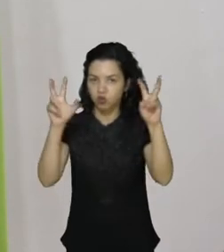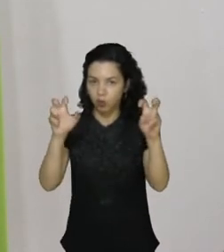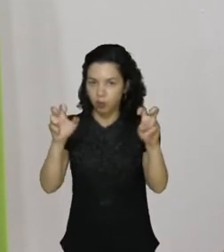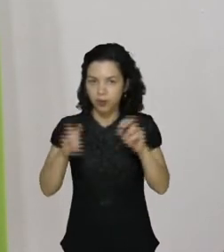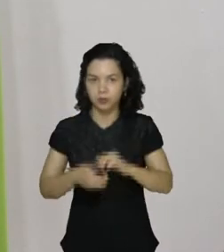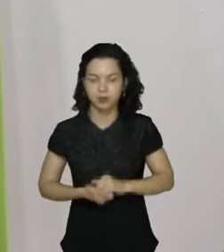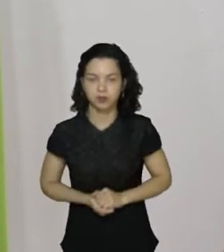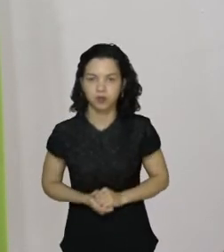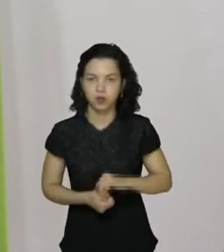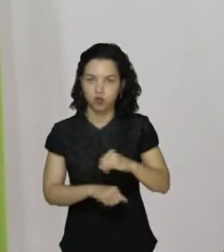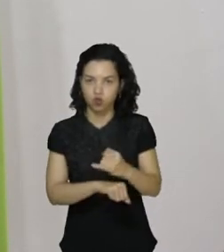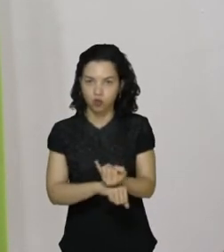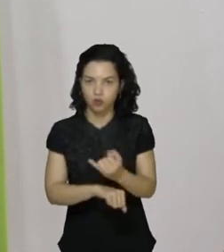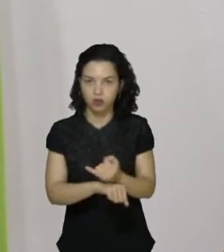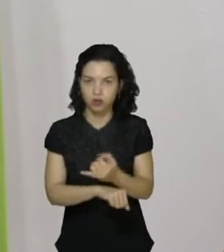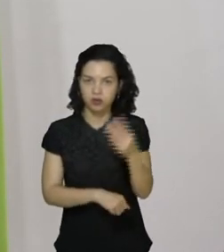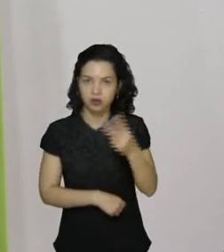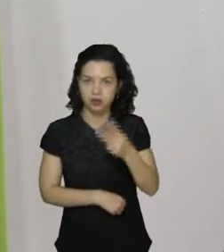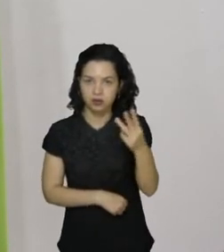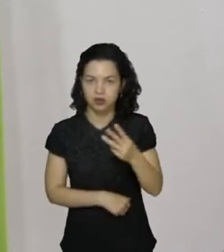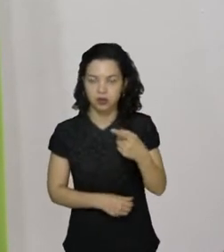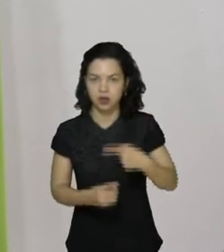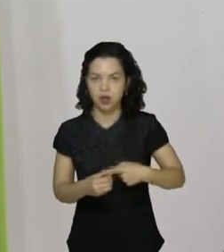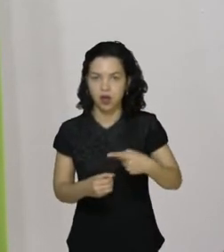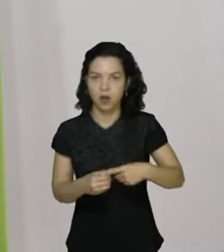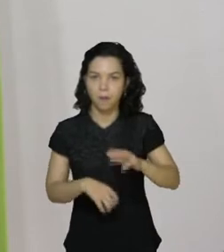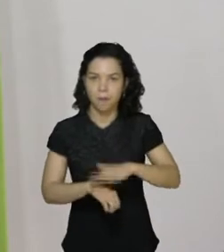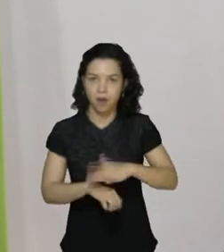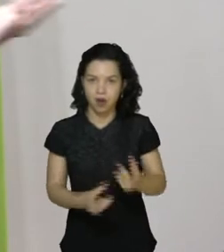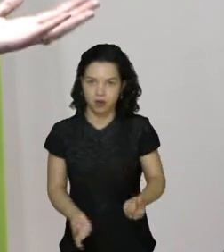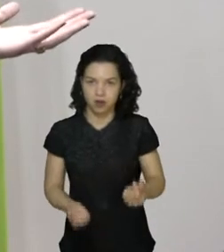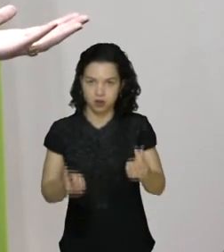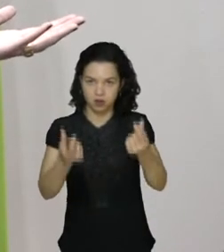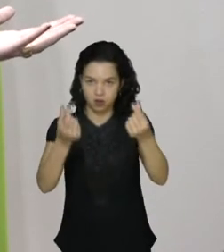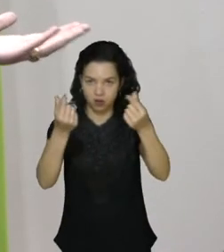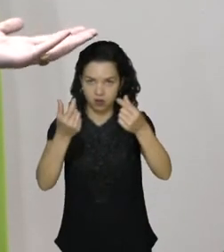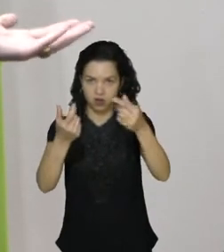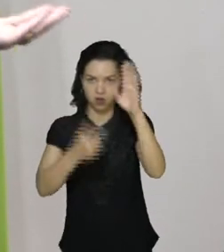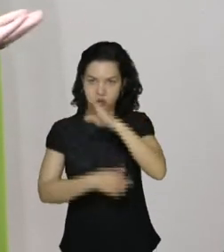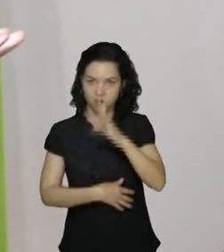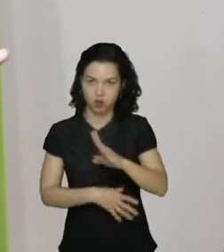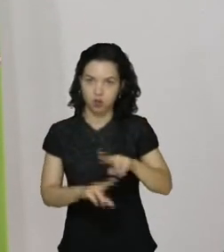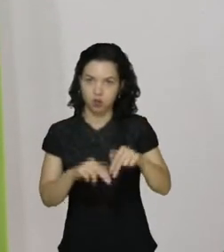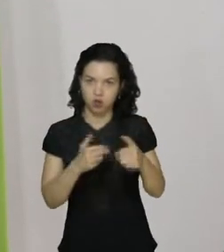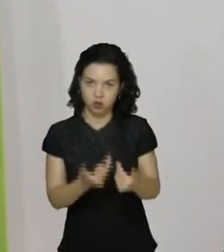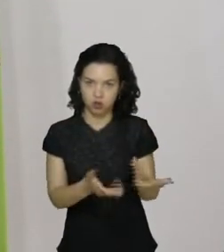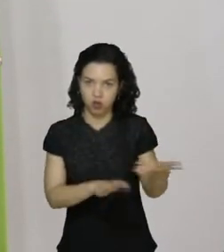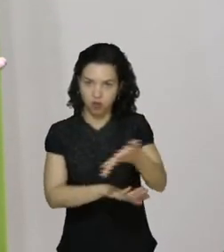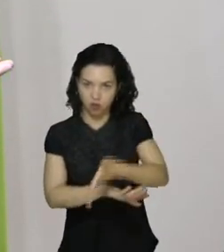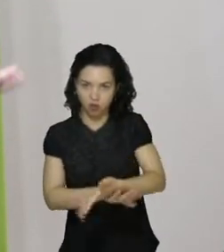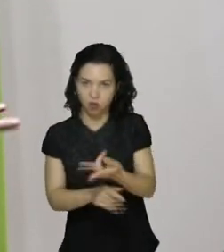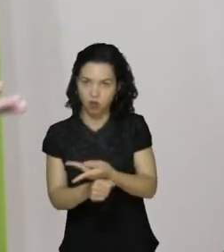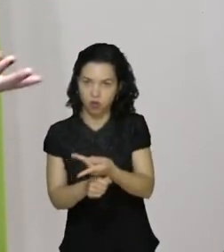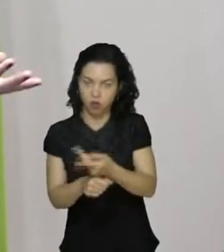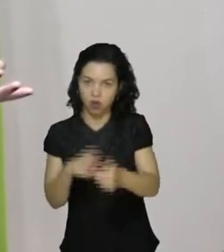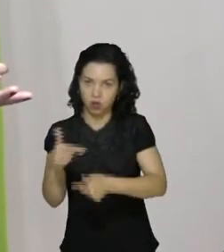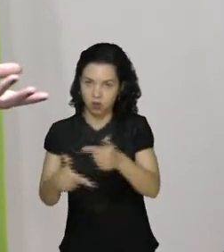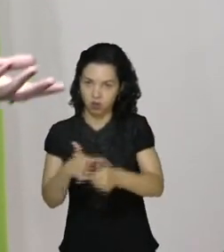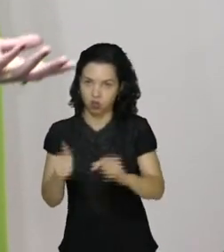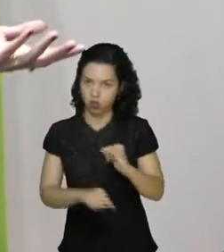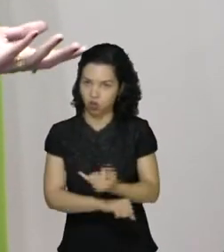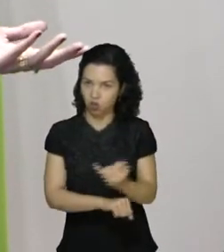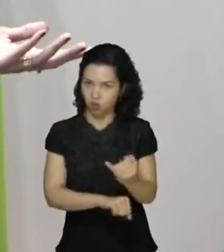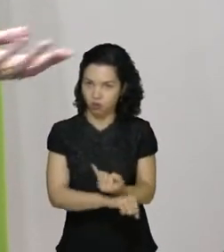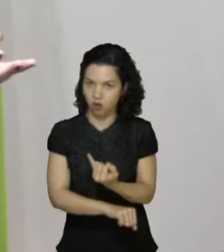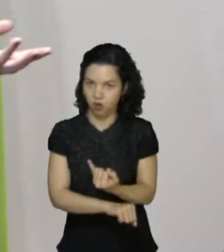Joinville é a terceira cidade mais rica do país. Talvez por isso que a senhora Maria foi procurar emprego em Joinville. Né? Se Joinville é uma cidade